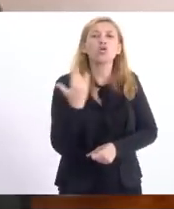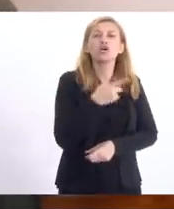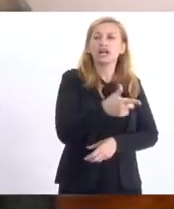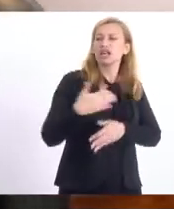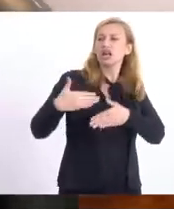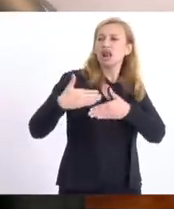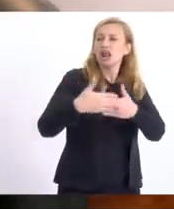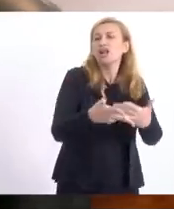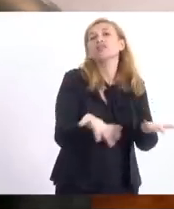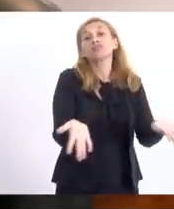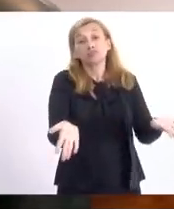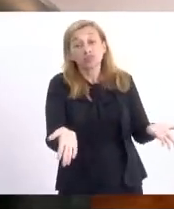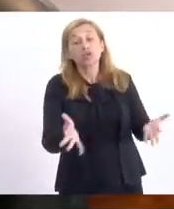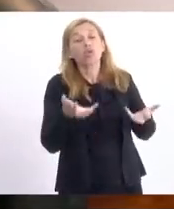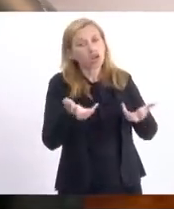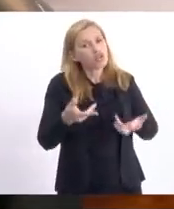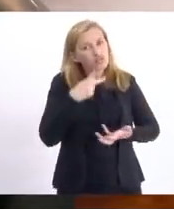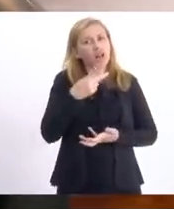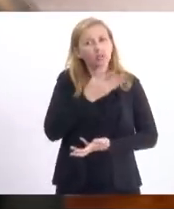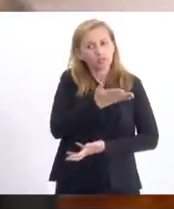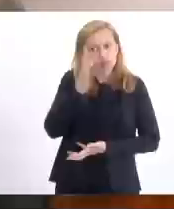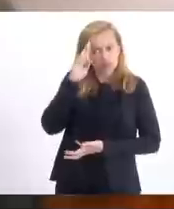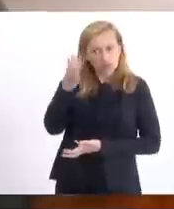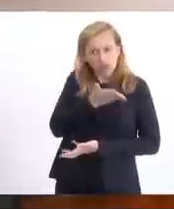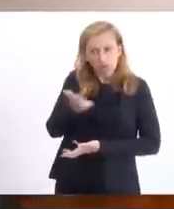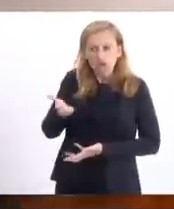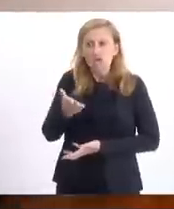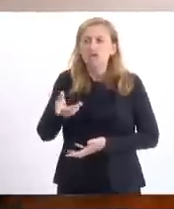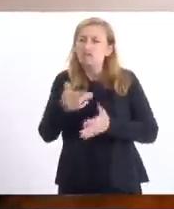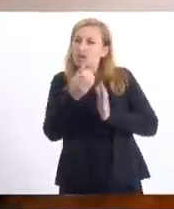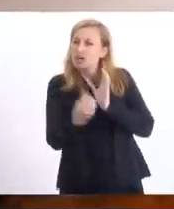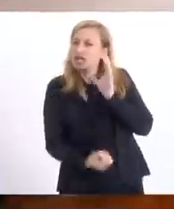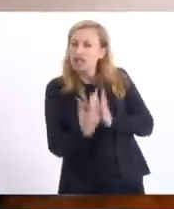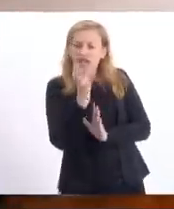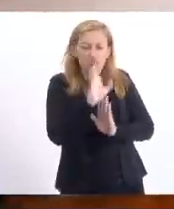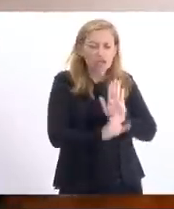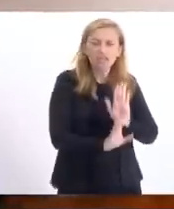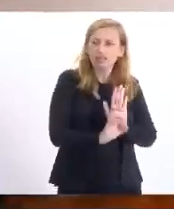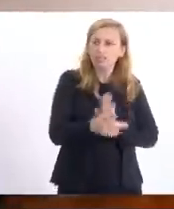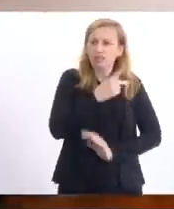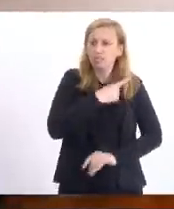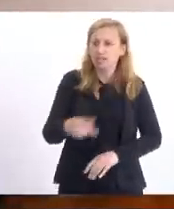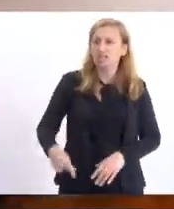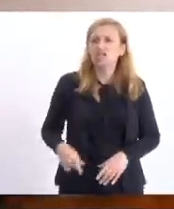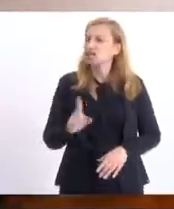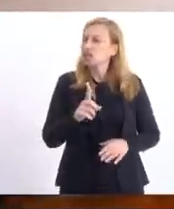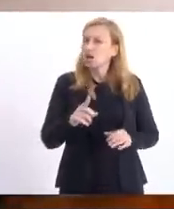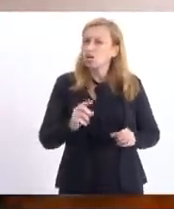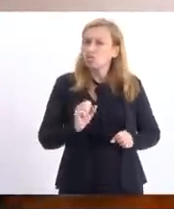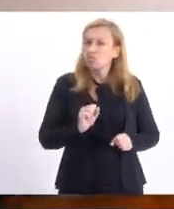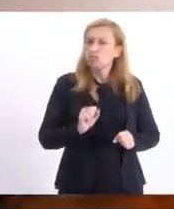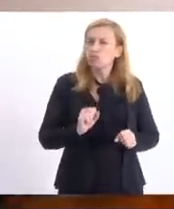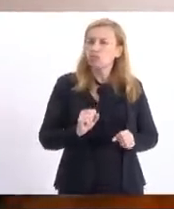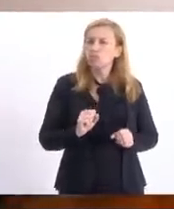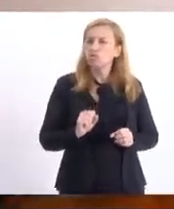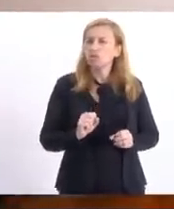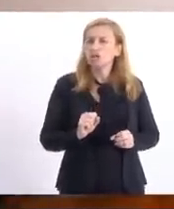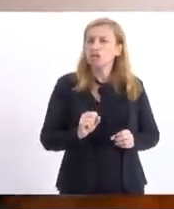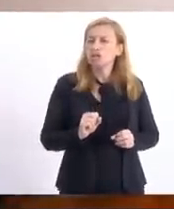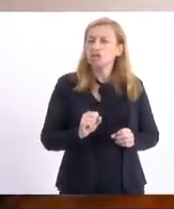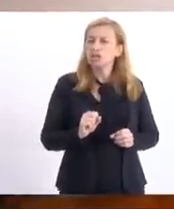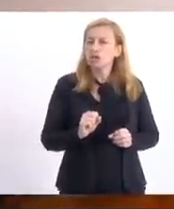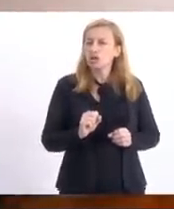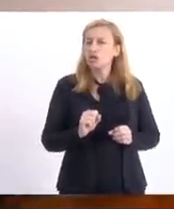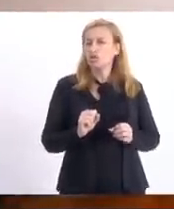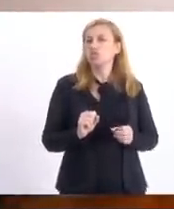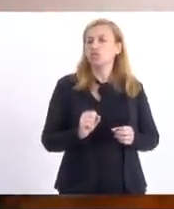longo desse tempo? Então, quero dizer ao senhor que eu fiz várias emendas aqui, presidente, e não abro mão, presidente. Fiz destaques e